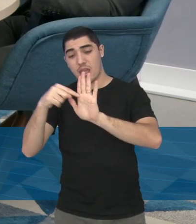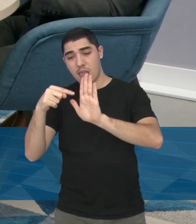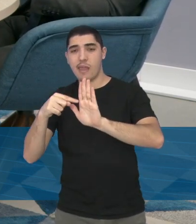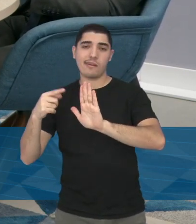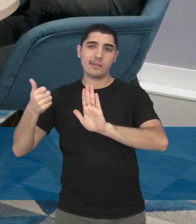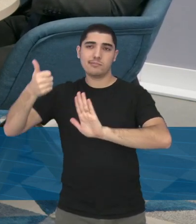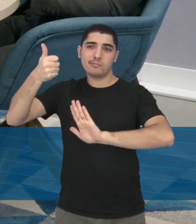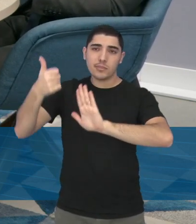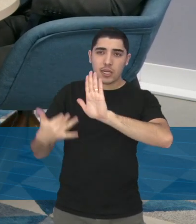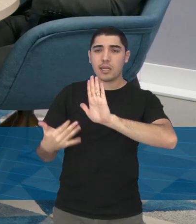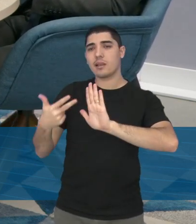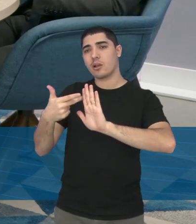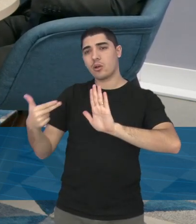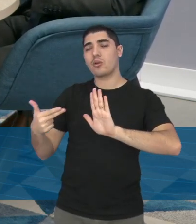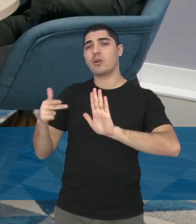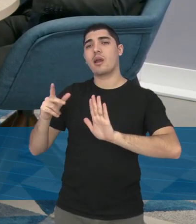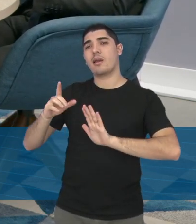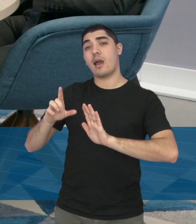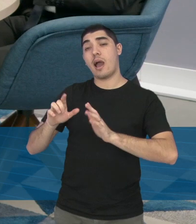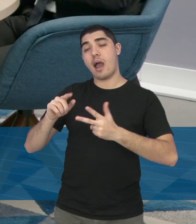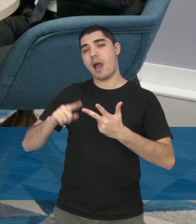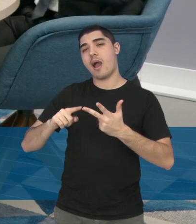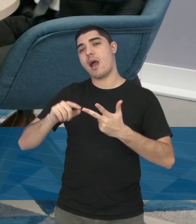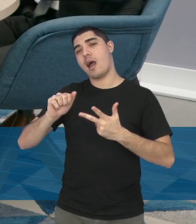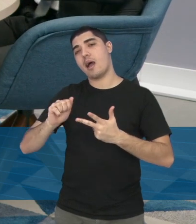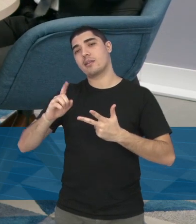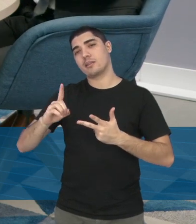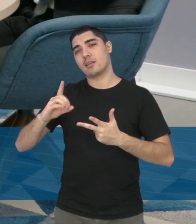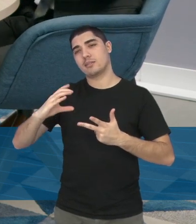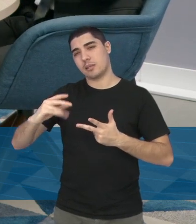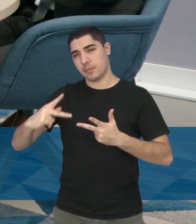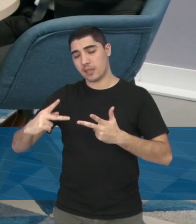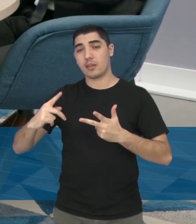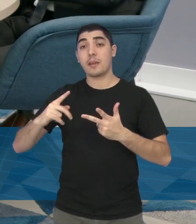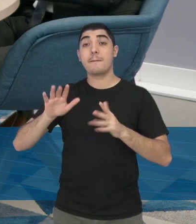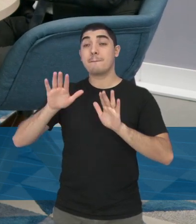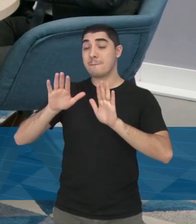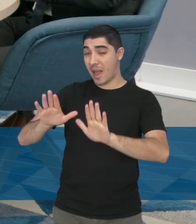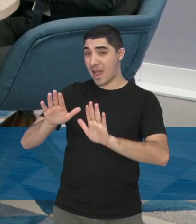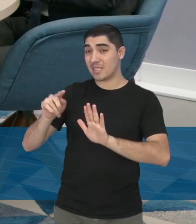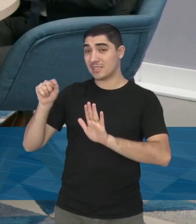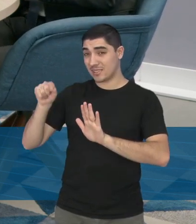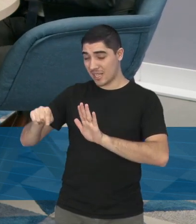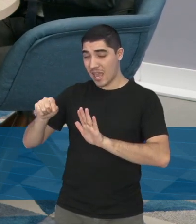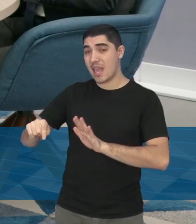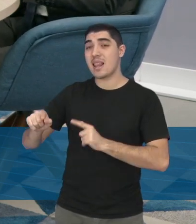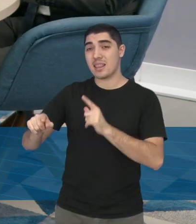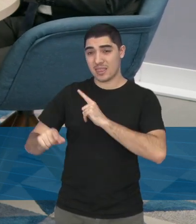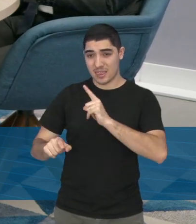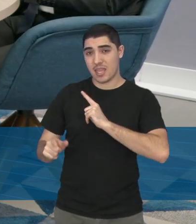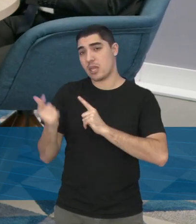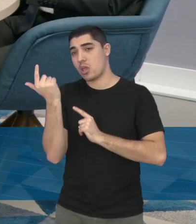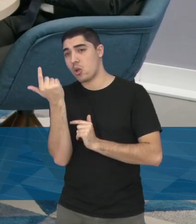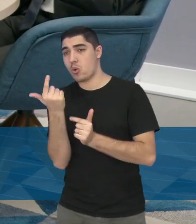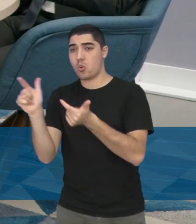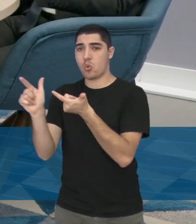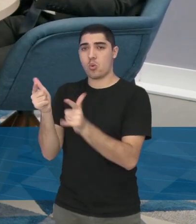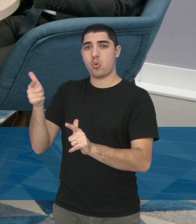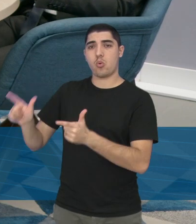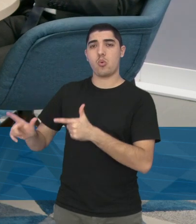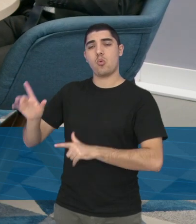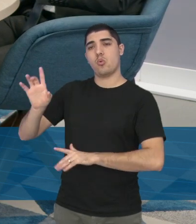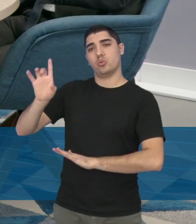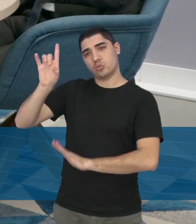parâmetros do artigo 10 da DCT. No entanto, ela trouxe diversas outras